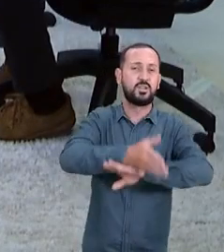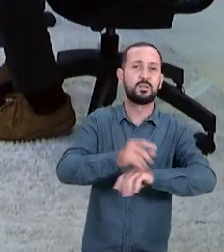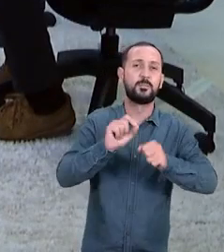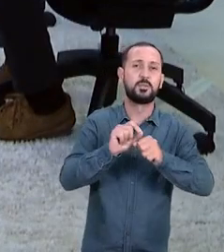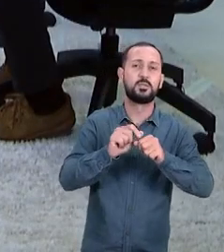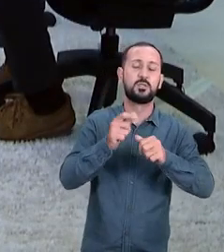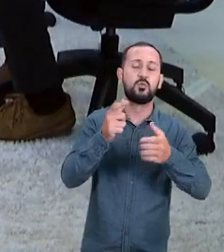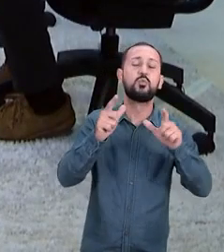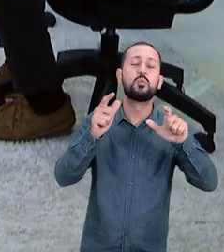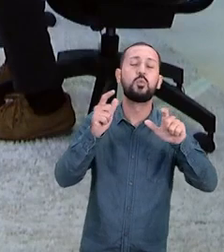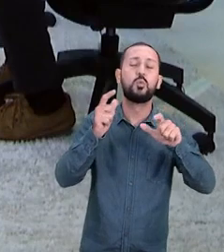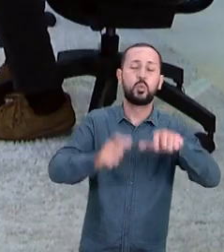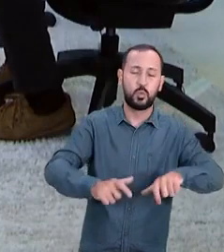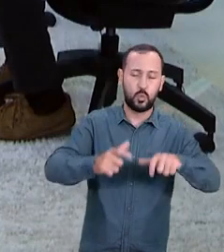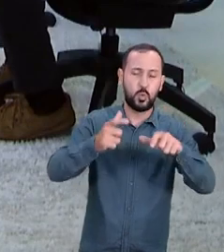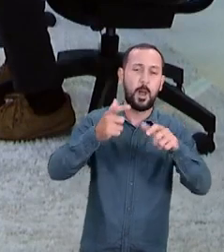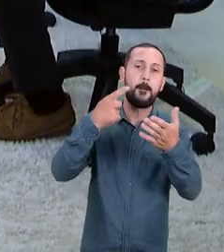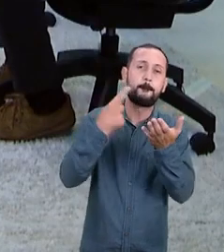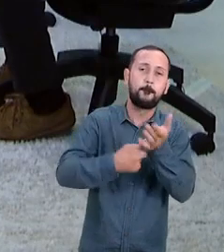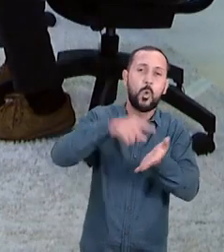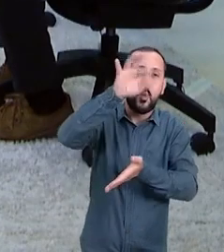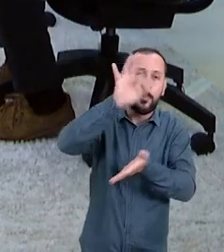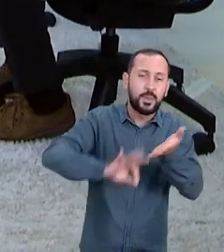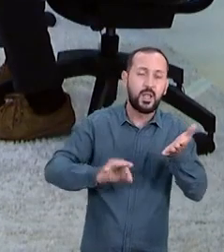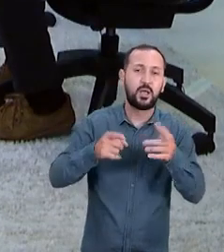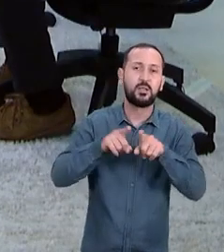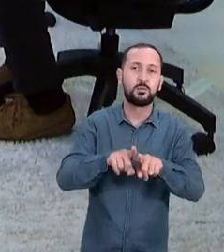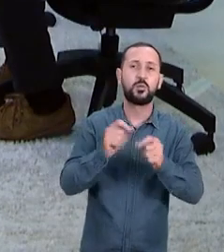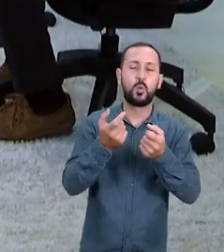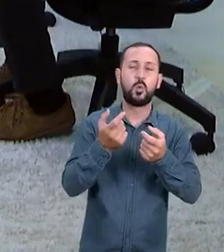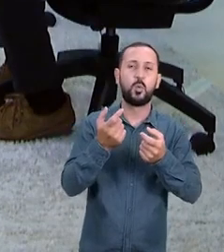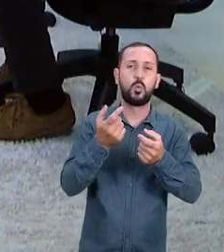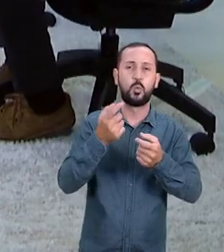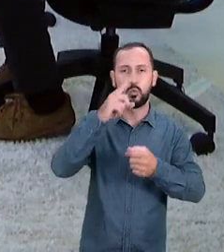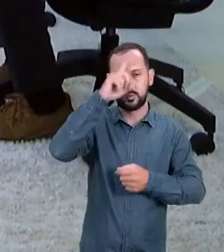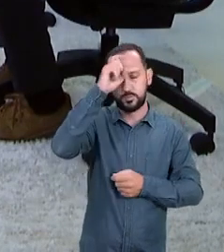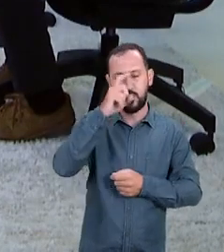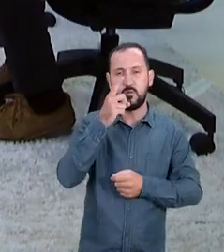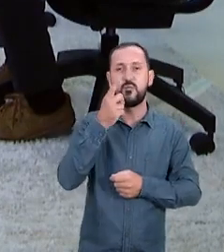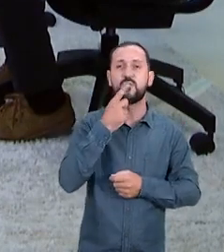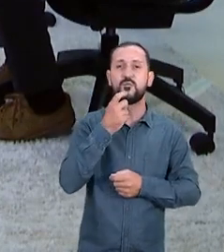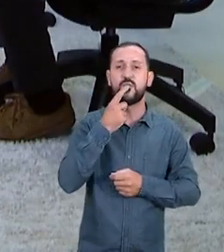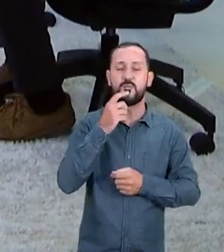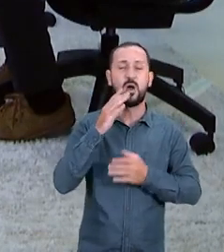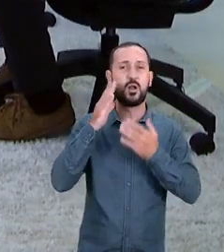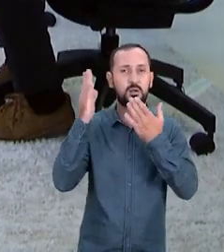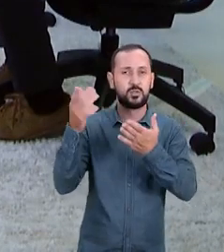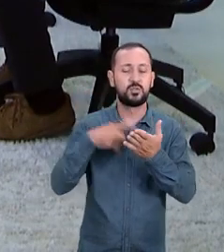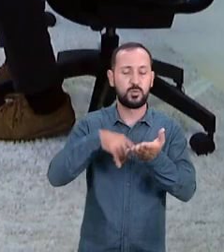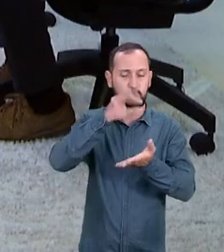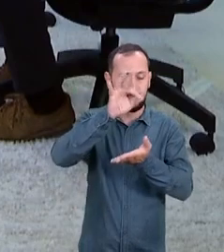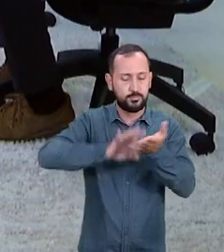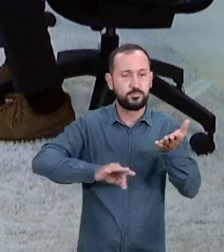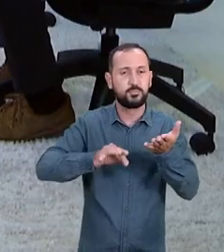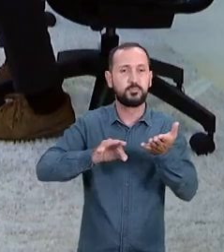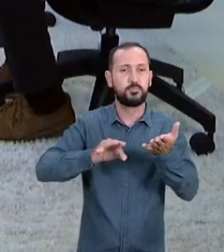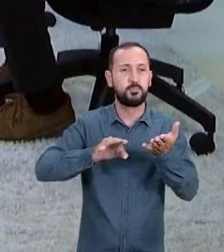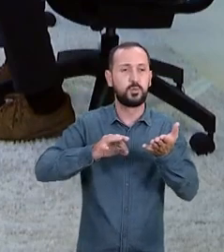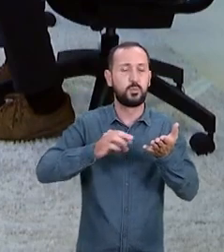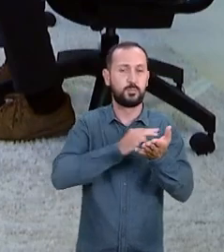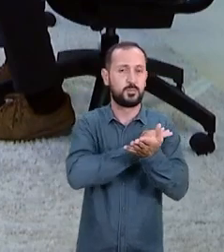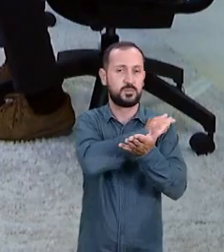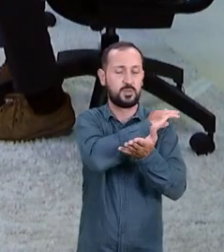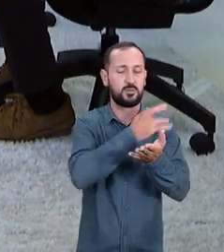foram compactuadas, por exemplo, o regional é licenciado pelo Ministério, só que não tem